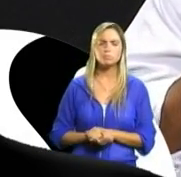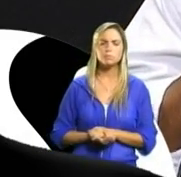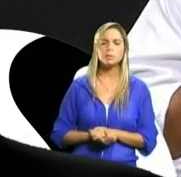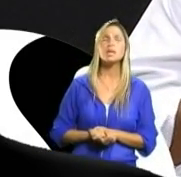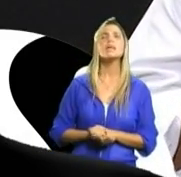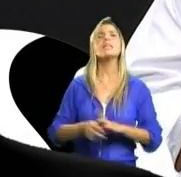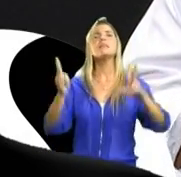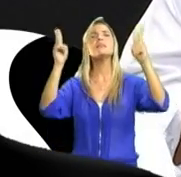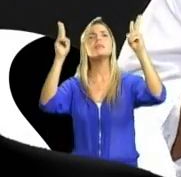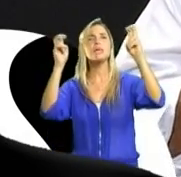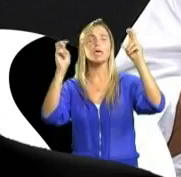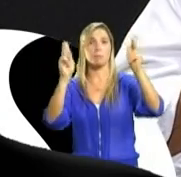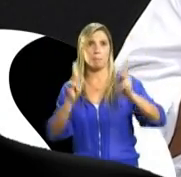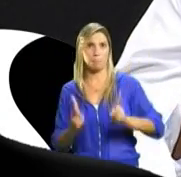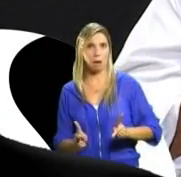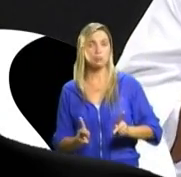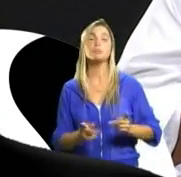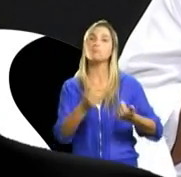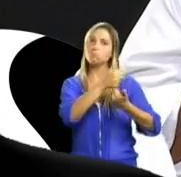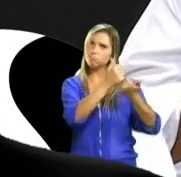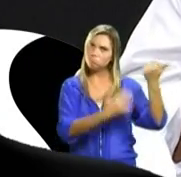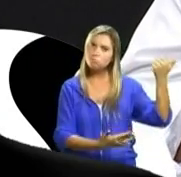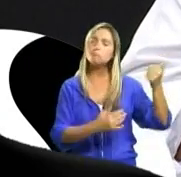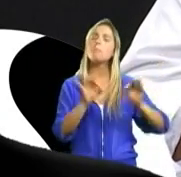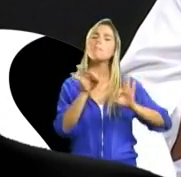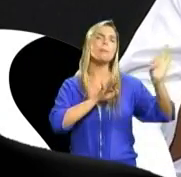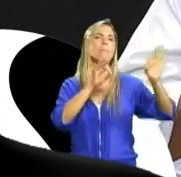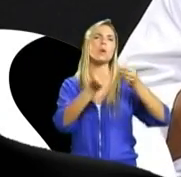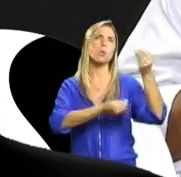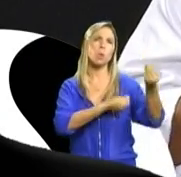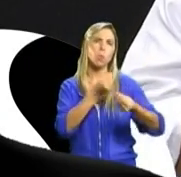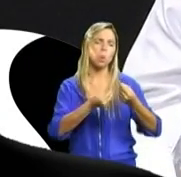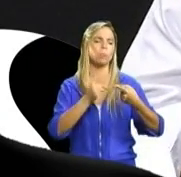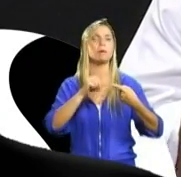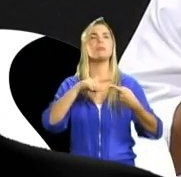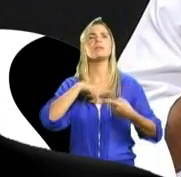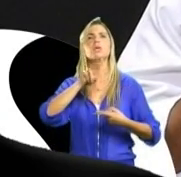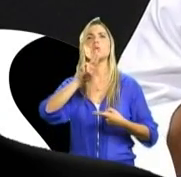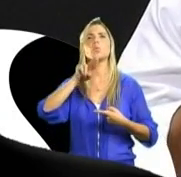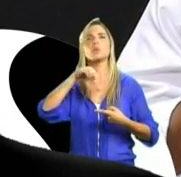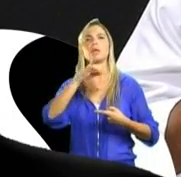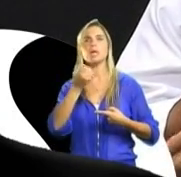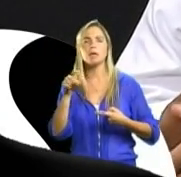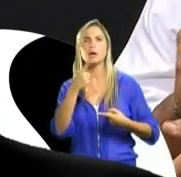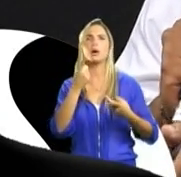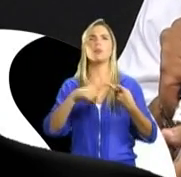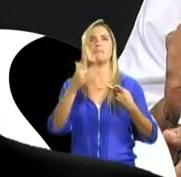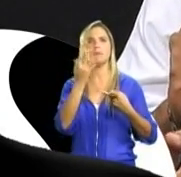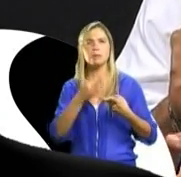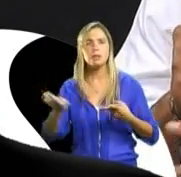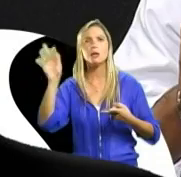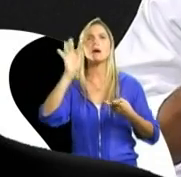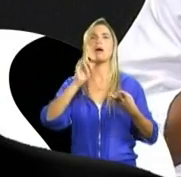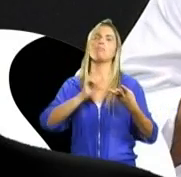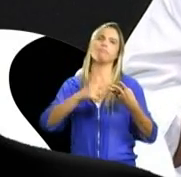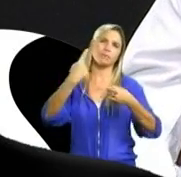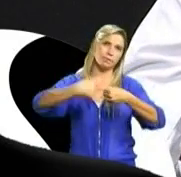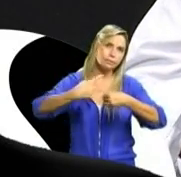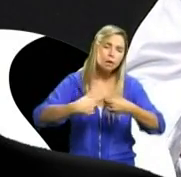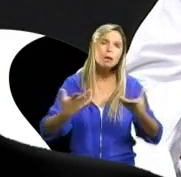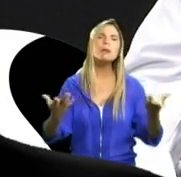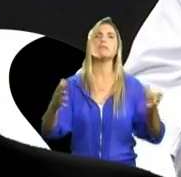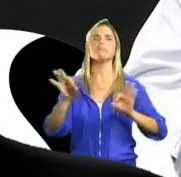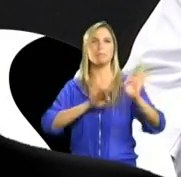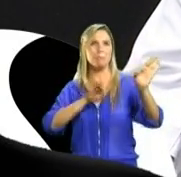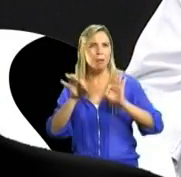dessa construção, o poder público ele é estabelecido no âmbito da União Federal, no âmbito estatal e no âmbito municipal. Nós sabemos